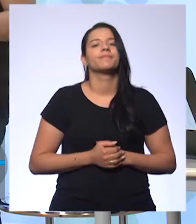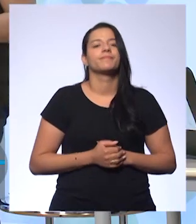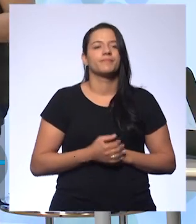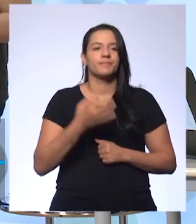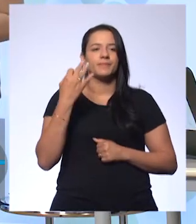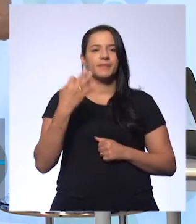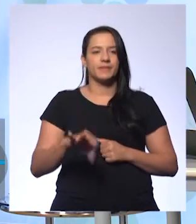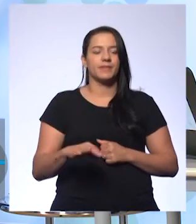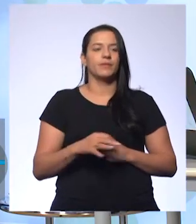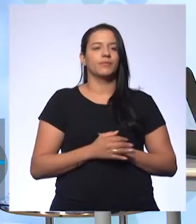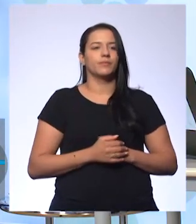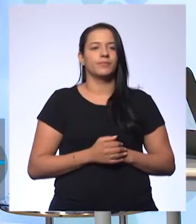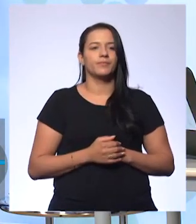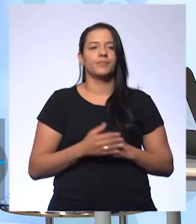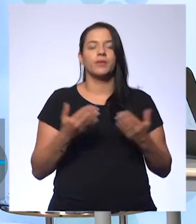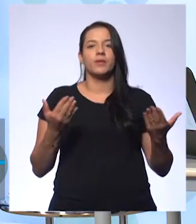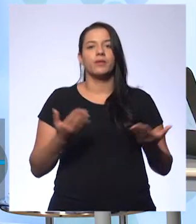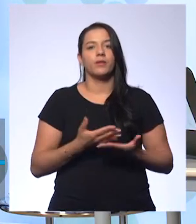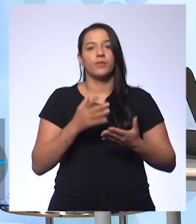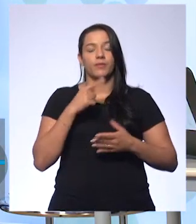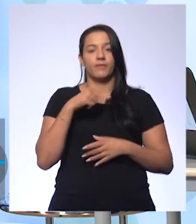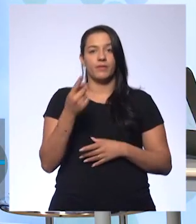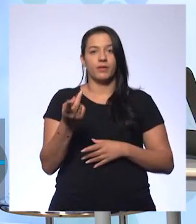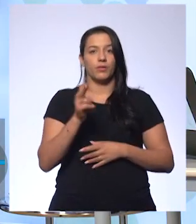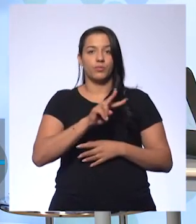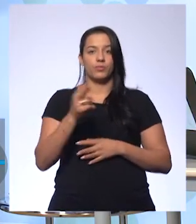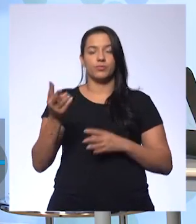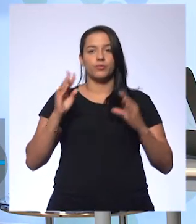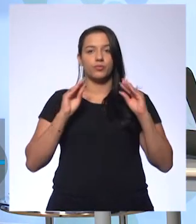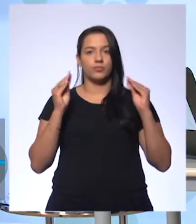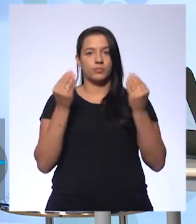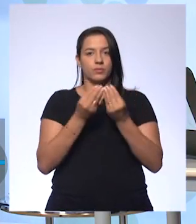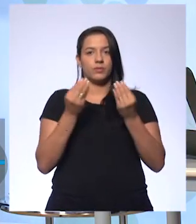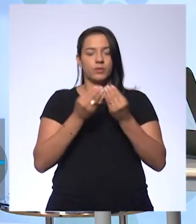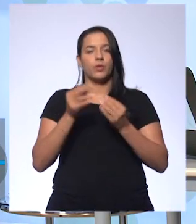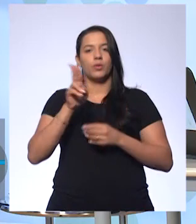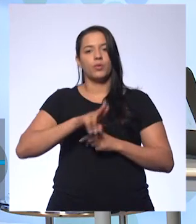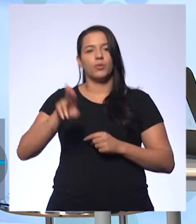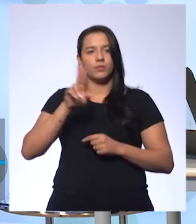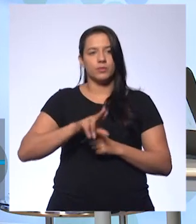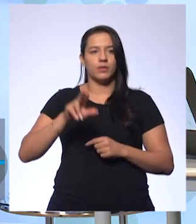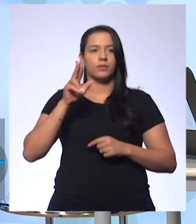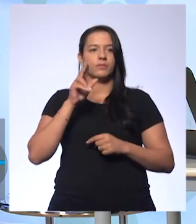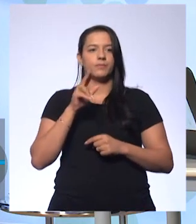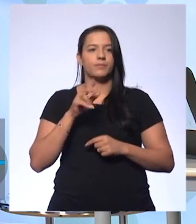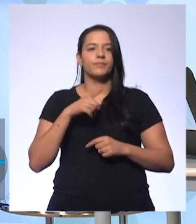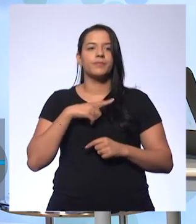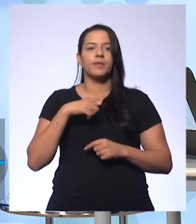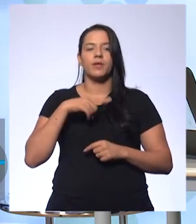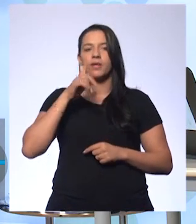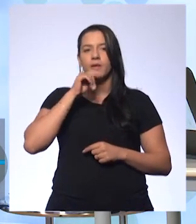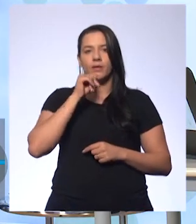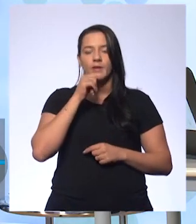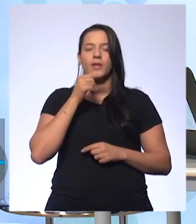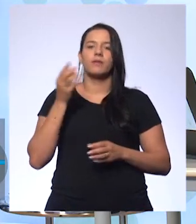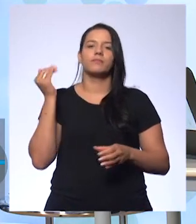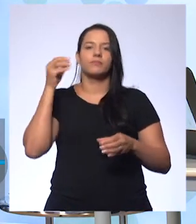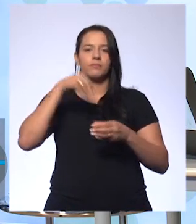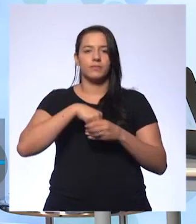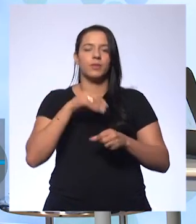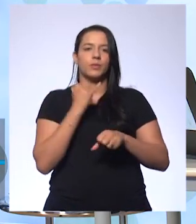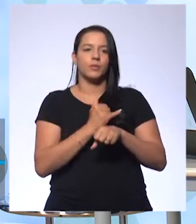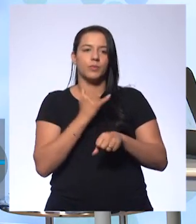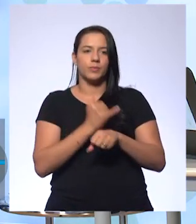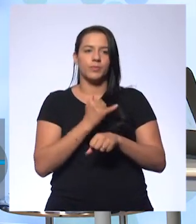pessoal. Ele fala aqui, entre substâncias usadas para tratamento de água, que nós vimos agora, né? Está o sulfato de alumínio, que é o